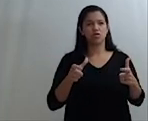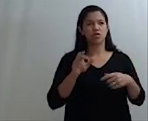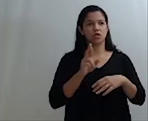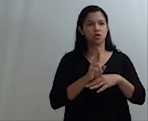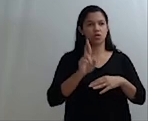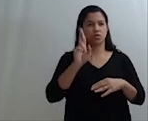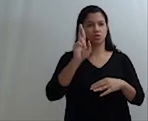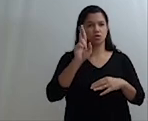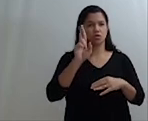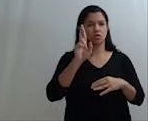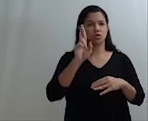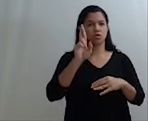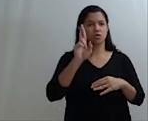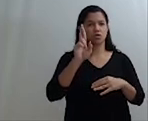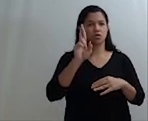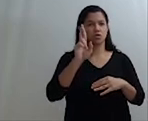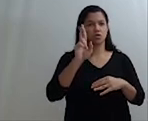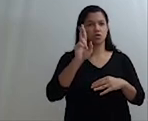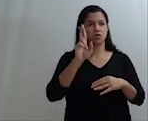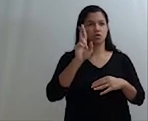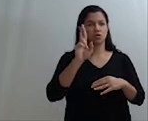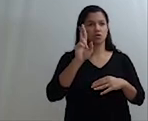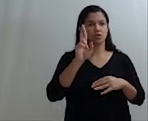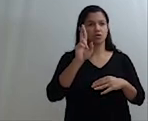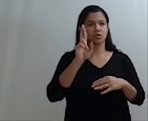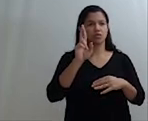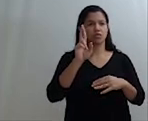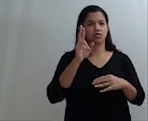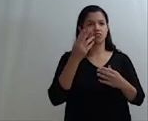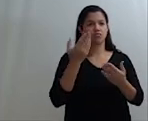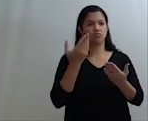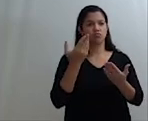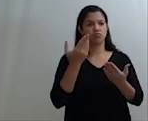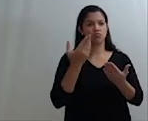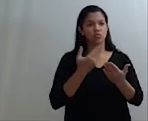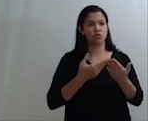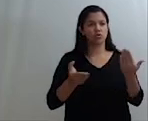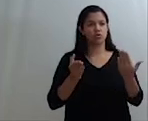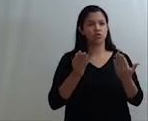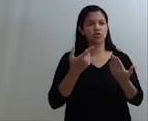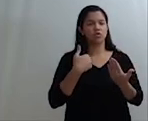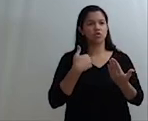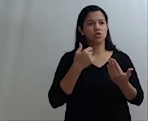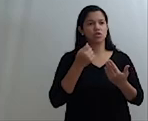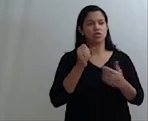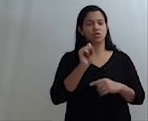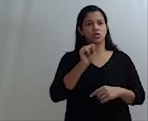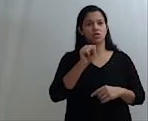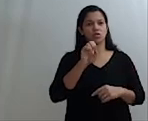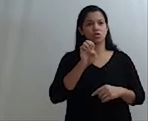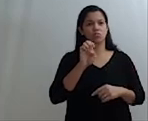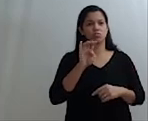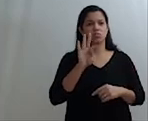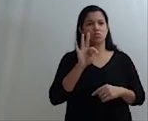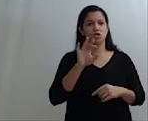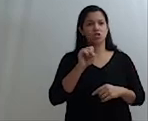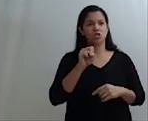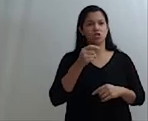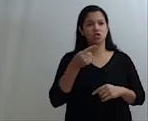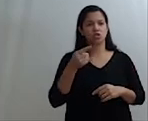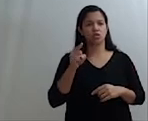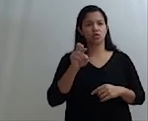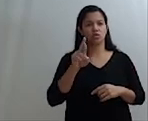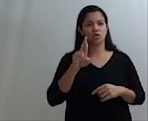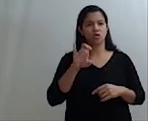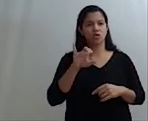relatora vencidos os Ministro Sebastião Reis e nef cordeiro que